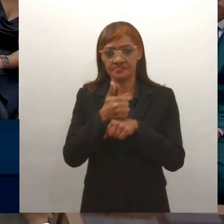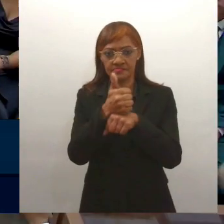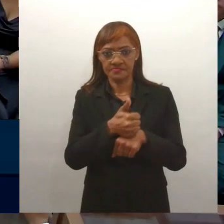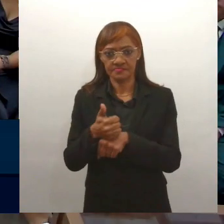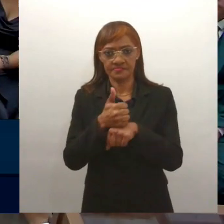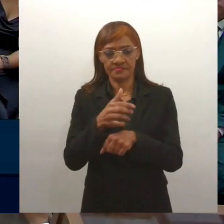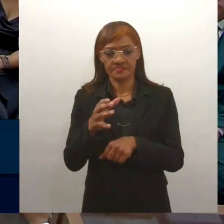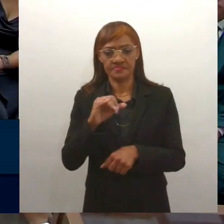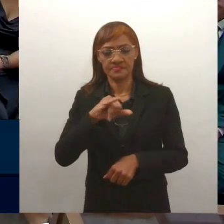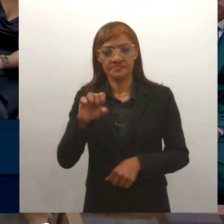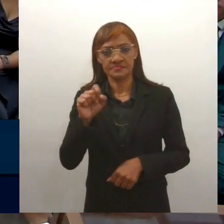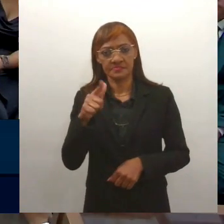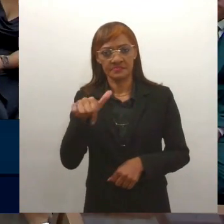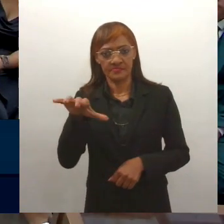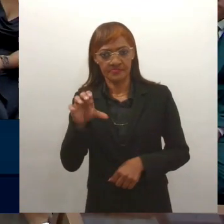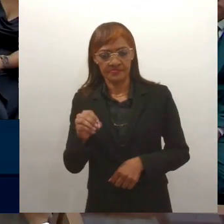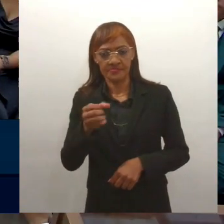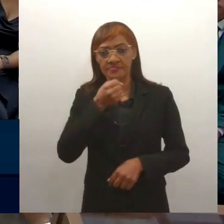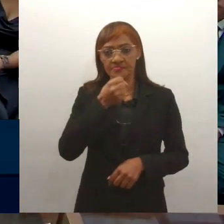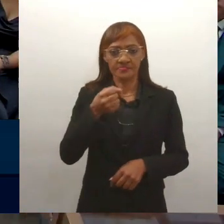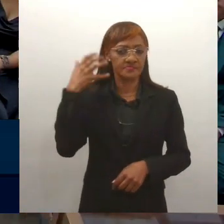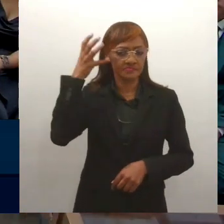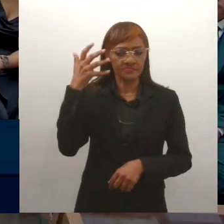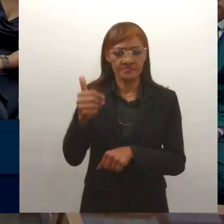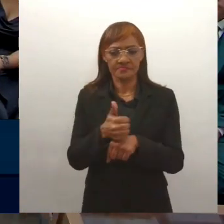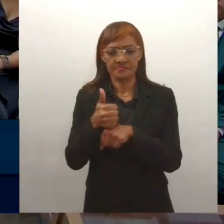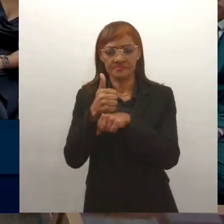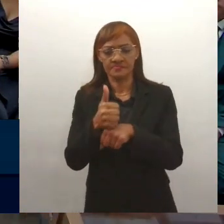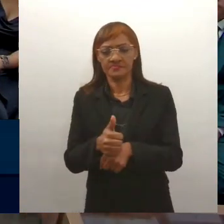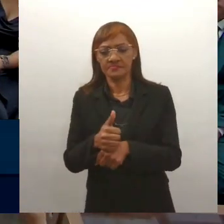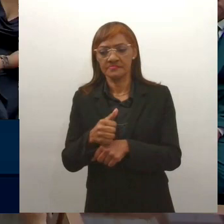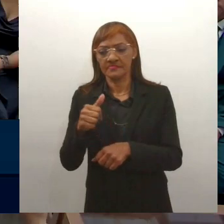Walter César Fontes dos Santos, radialista.